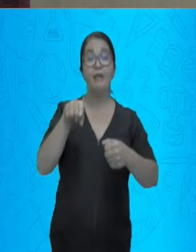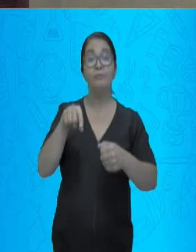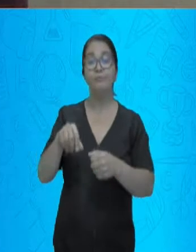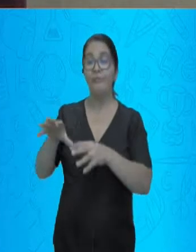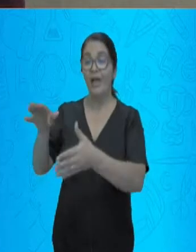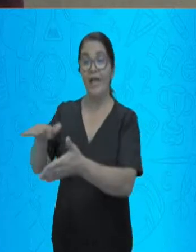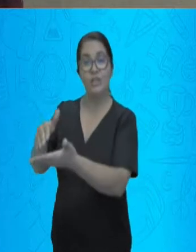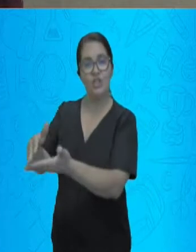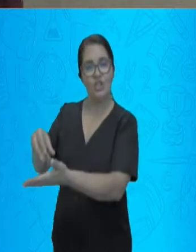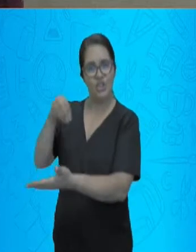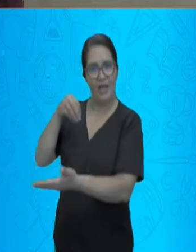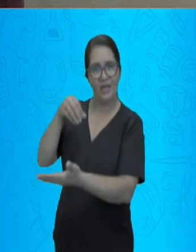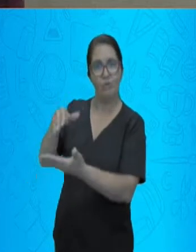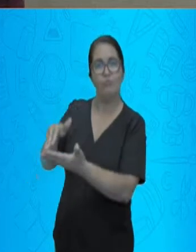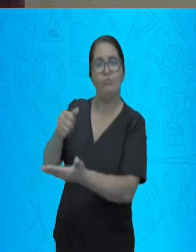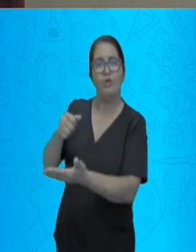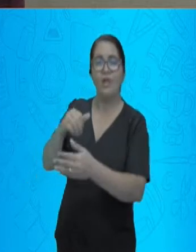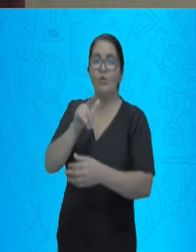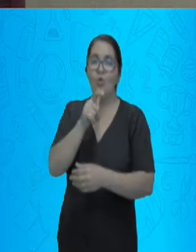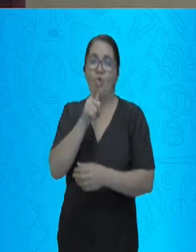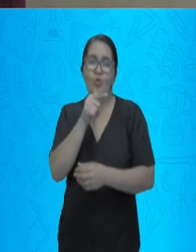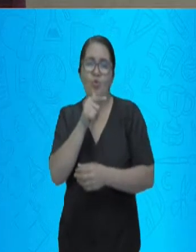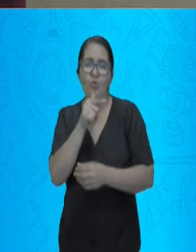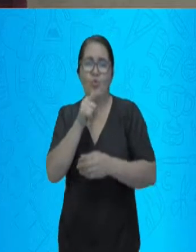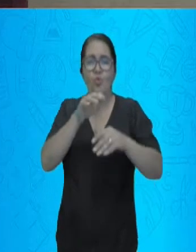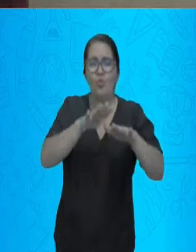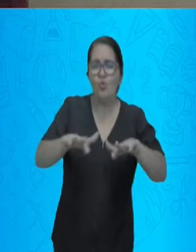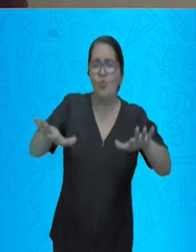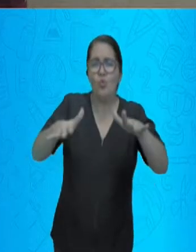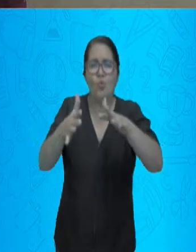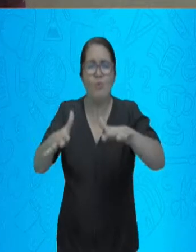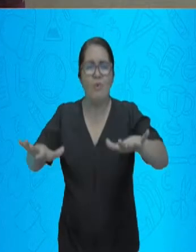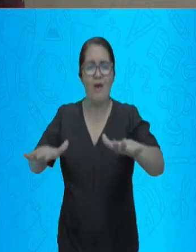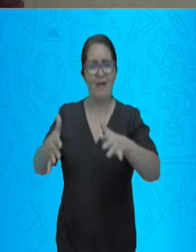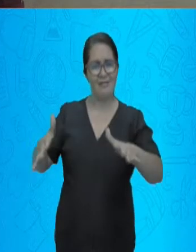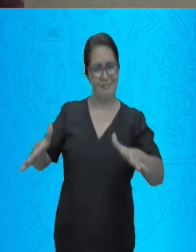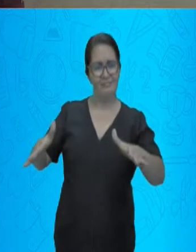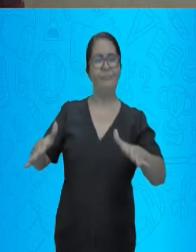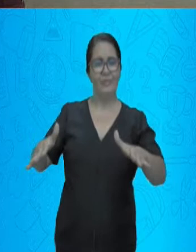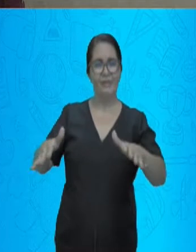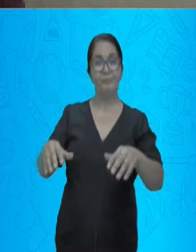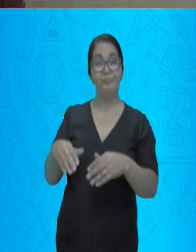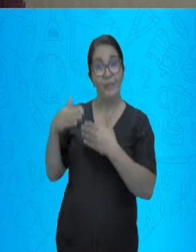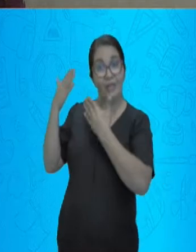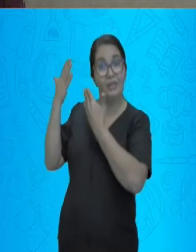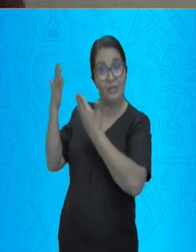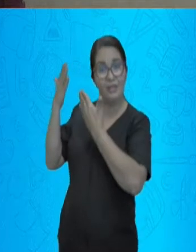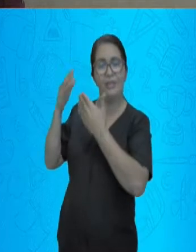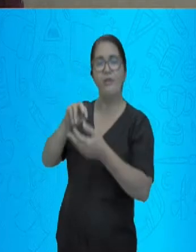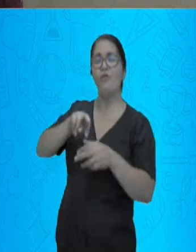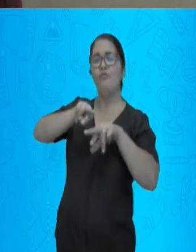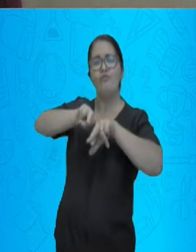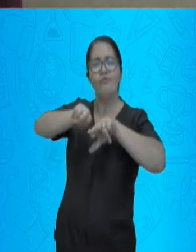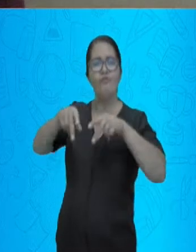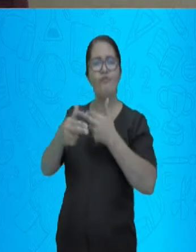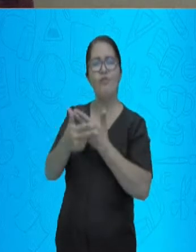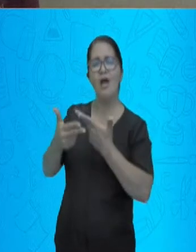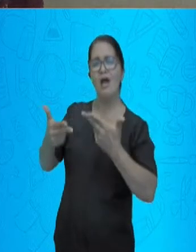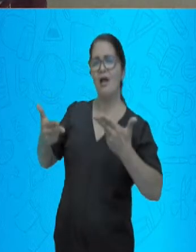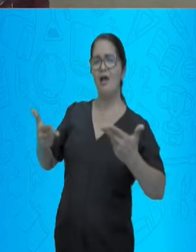algumas porções, muitas porções de cloreto de sódio. Outra